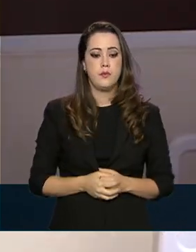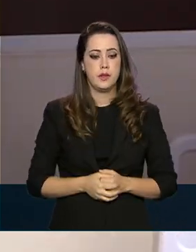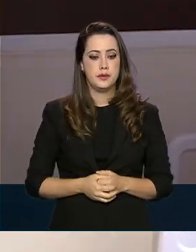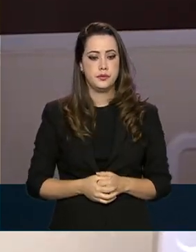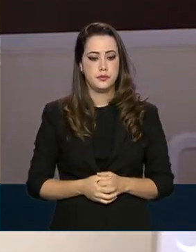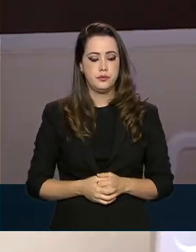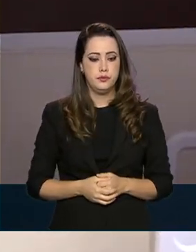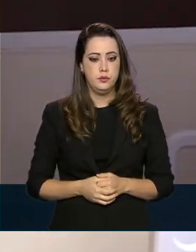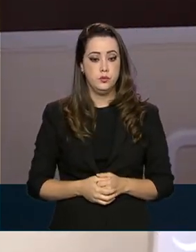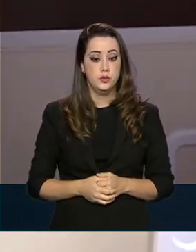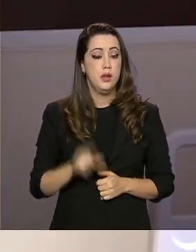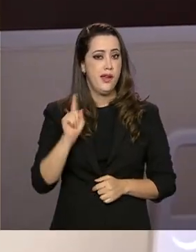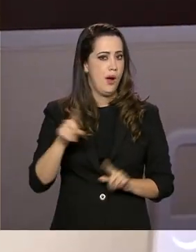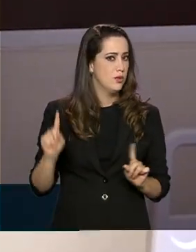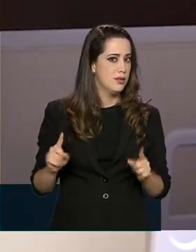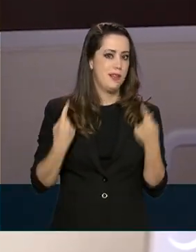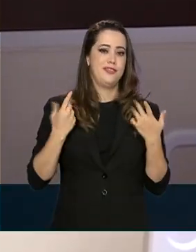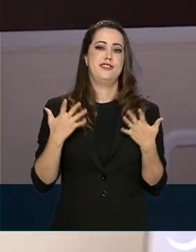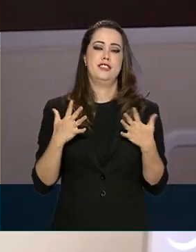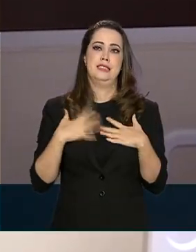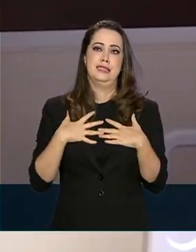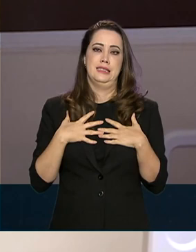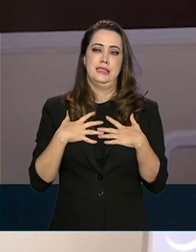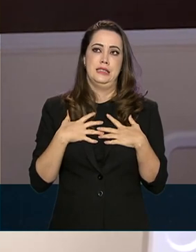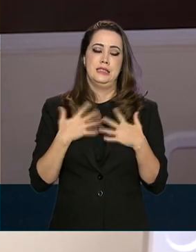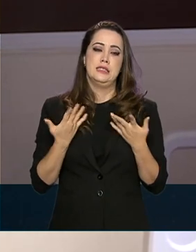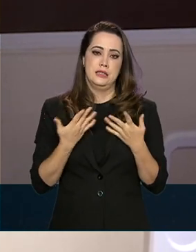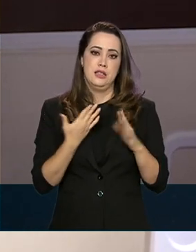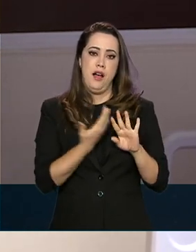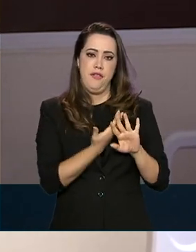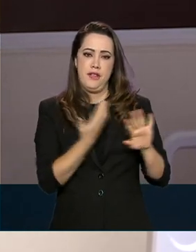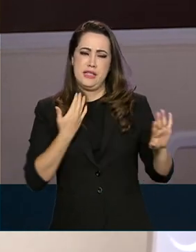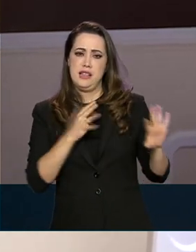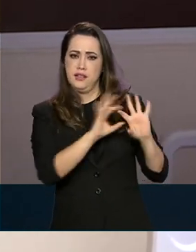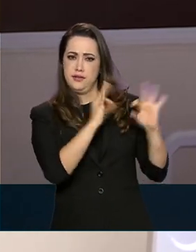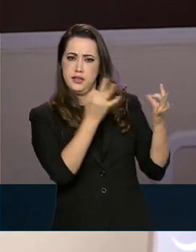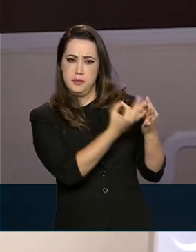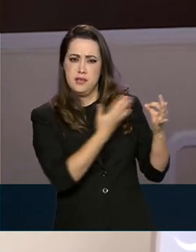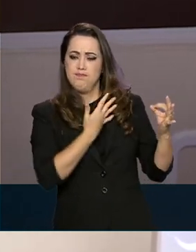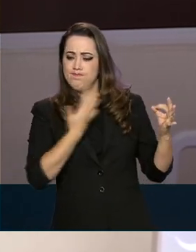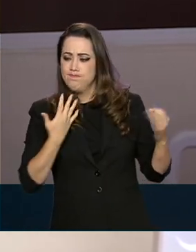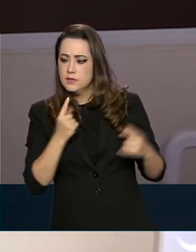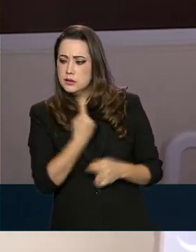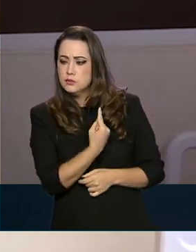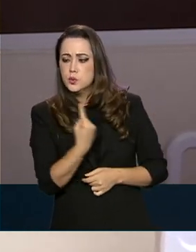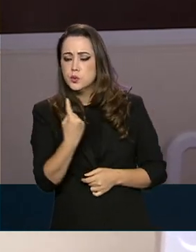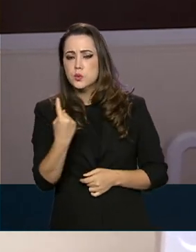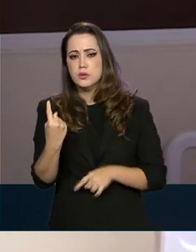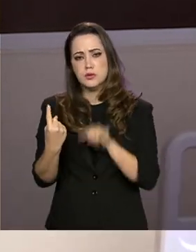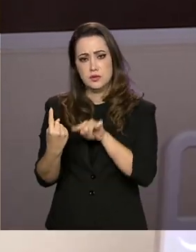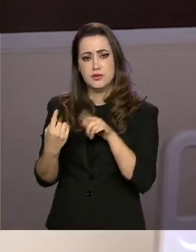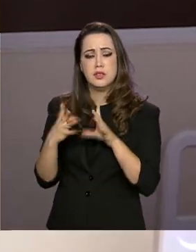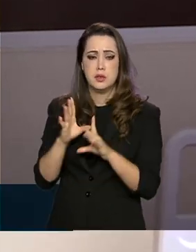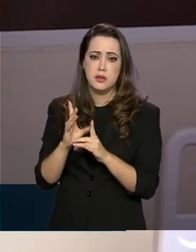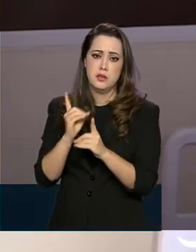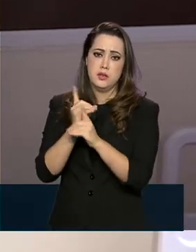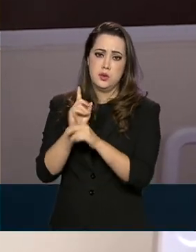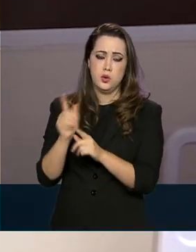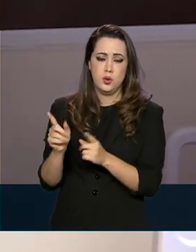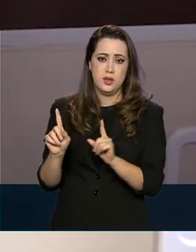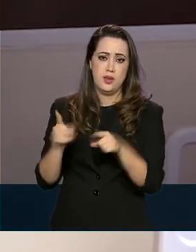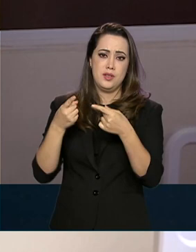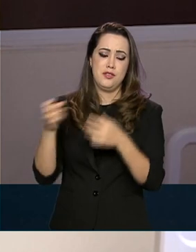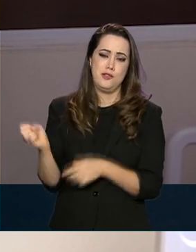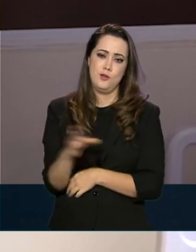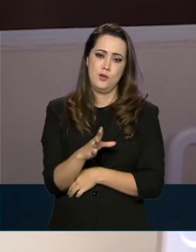Foi realmente um desafio muito grande ter que deixar a minha família e vir para cá enfrentar esse desafio novo,